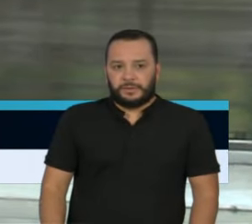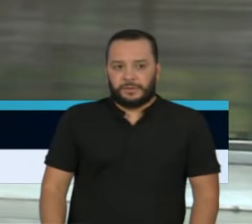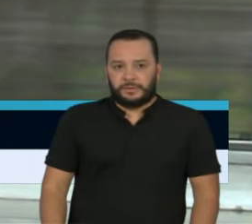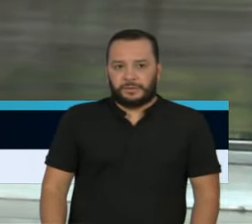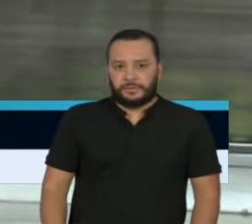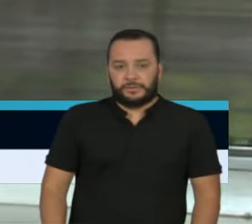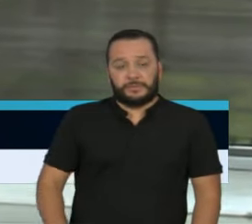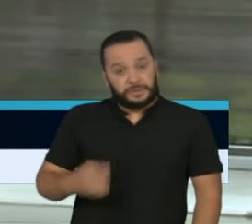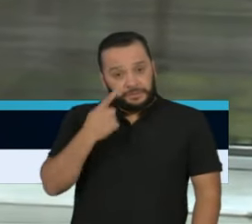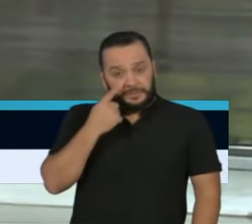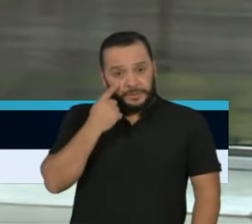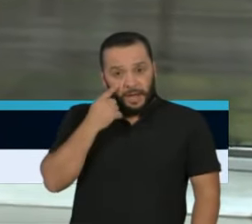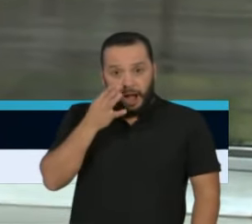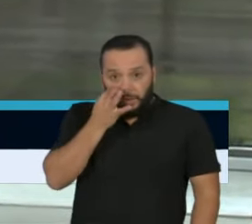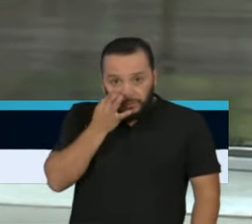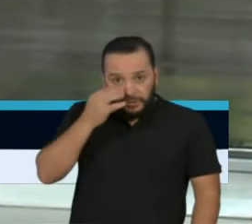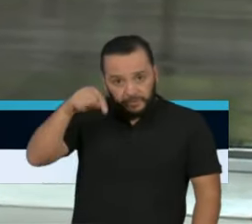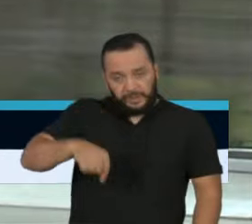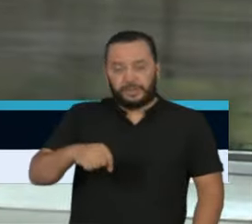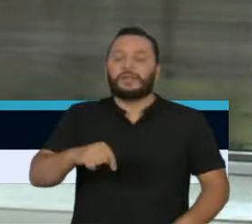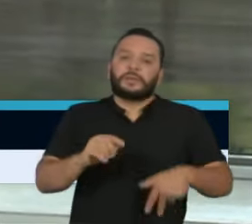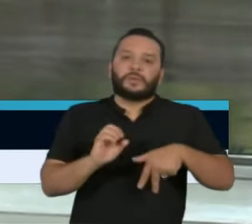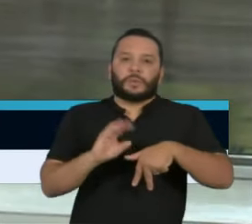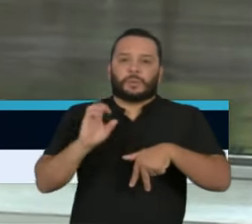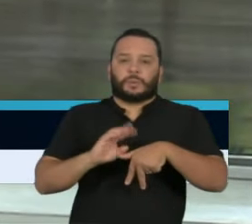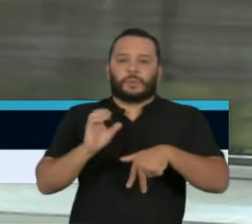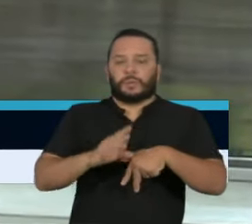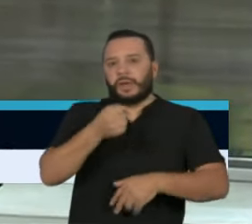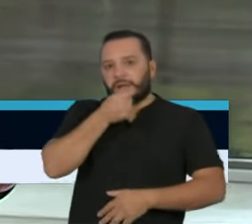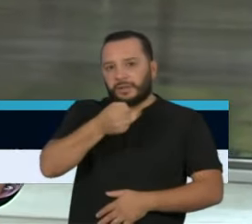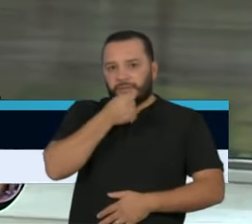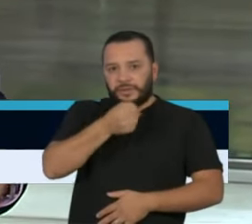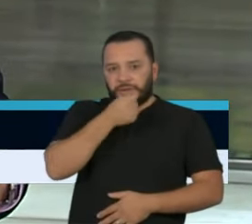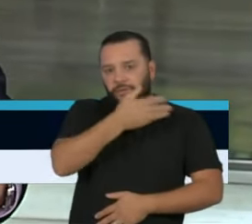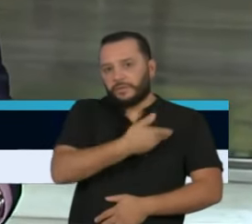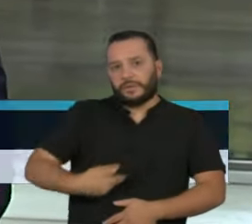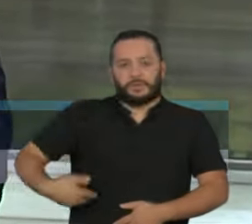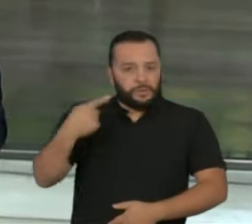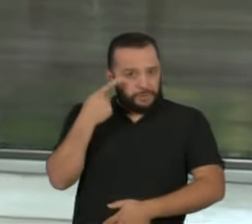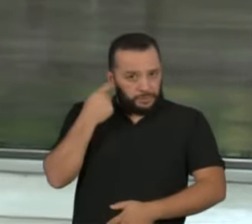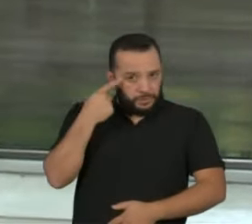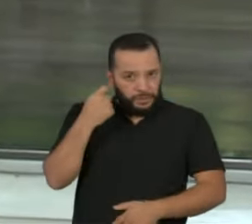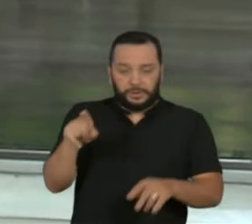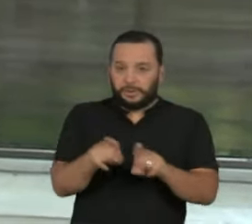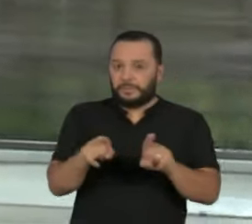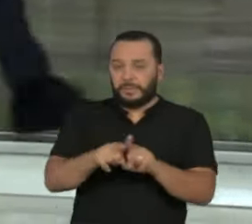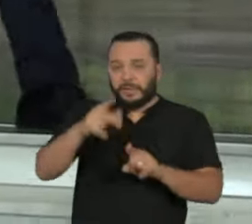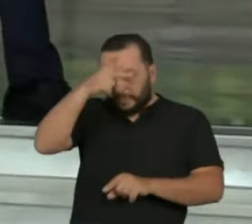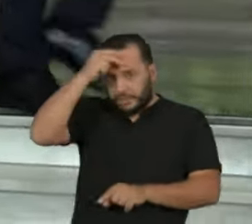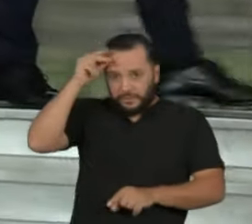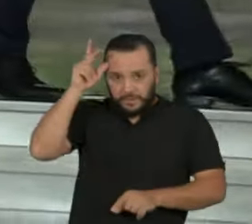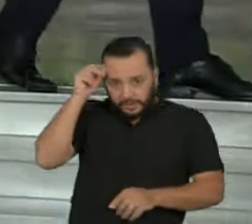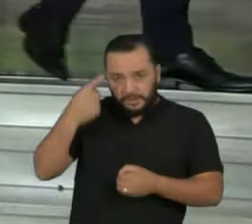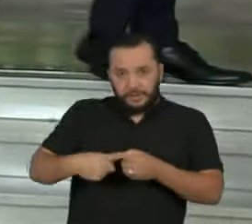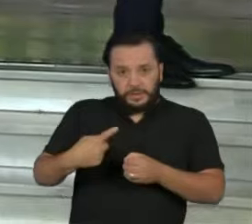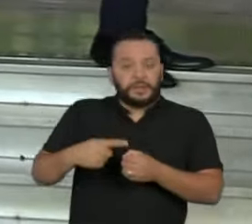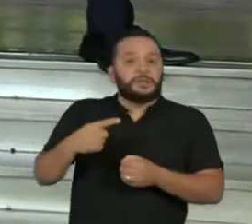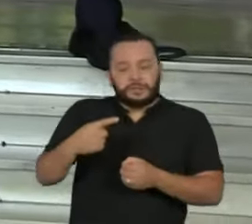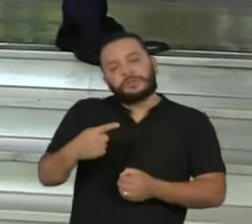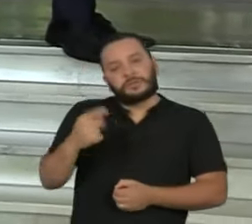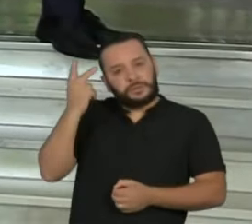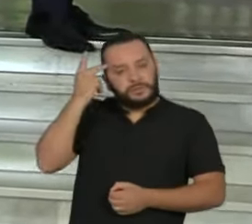Você acompanhou ao vivo pela TV Cultura a transmissão da entrevista coletiva do governador João Dória e do prefeito da cidade de São Paulo, Bruno